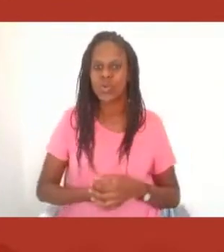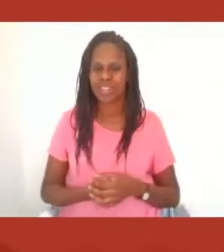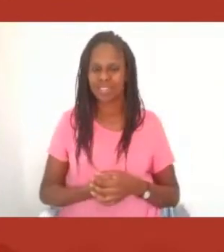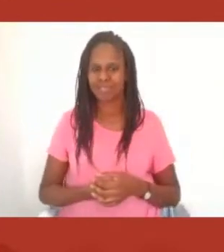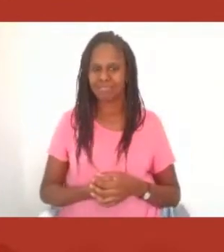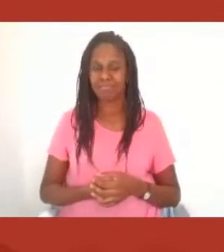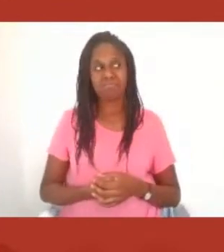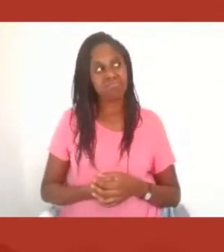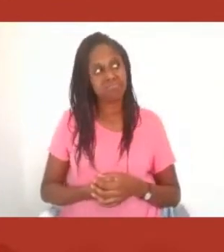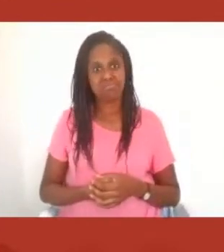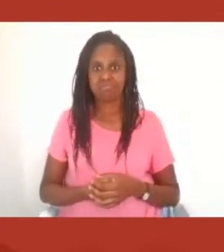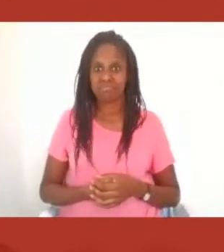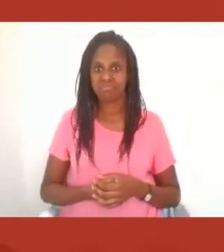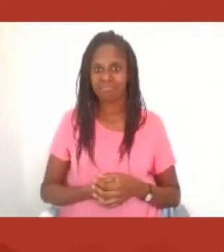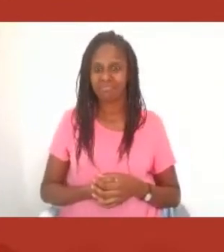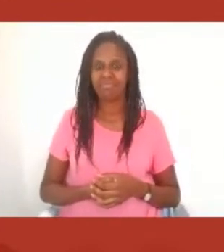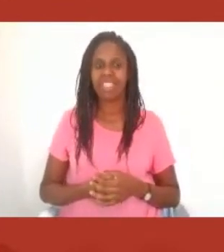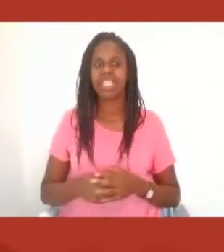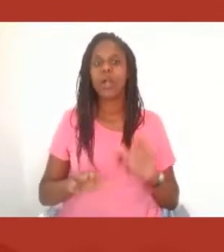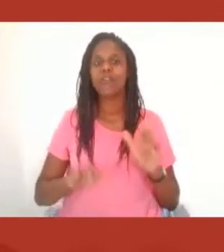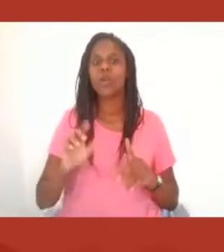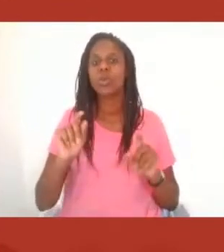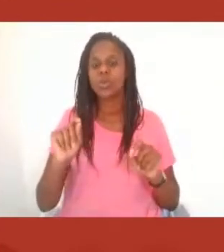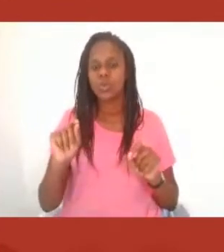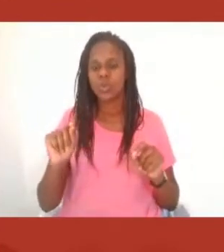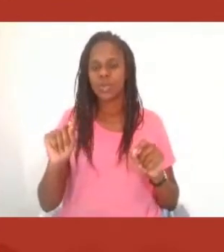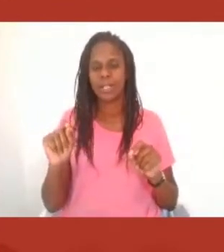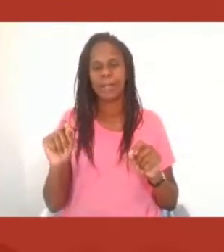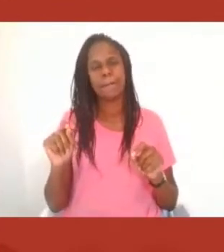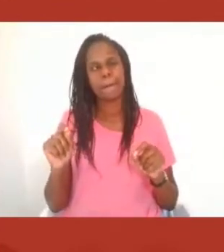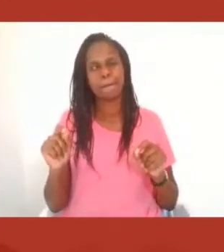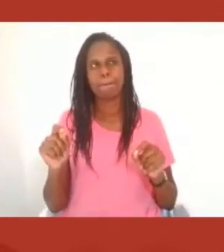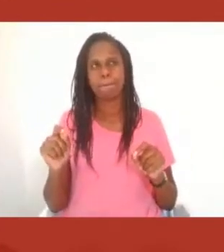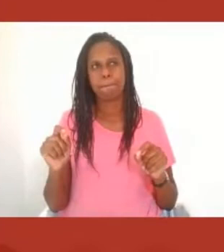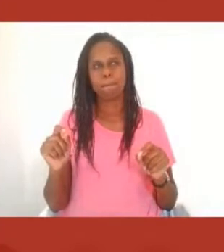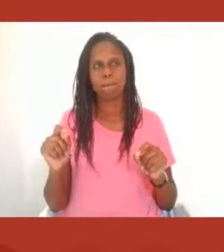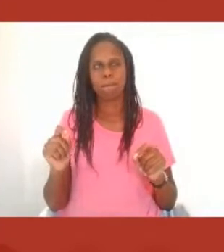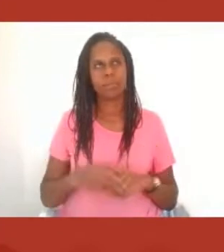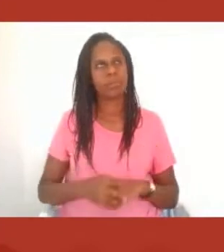Mas acho que talvez seja a pergunta, seja...